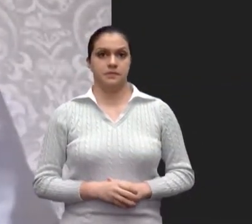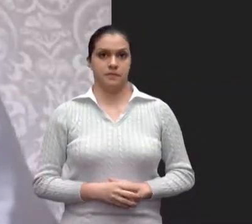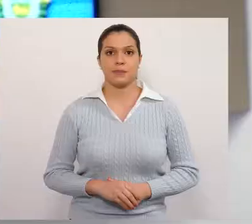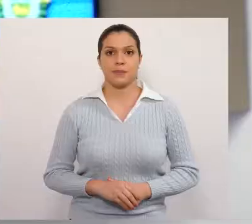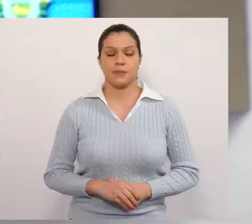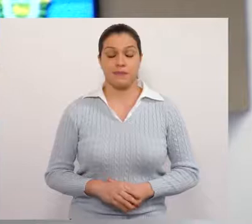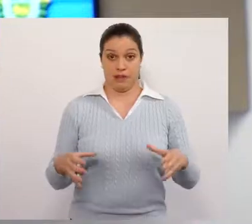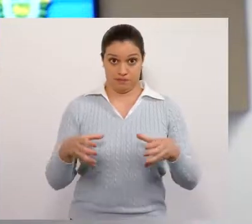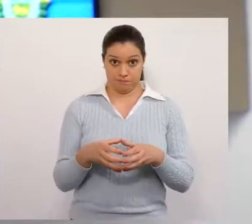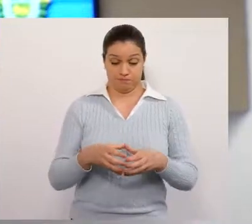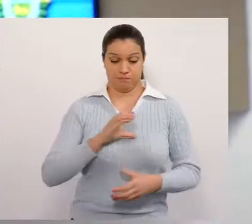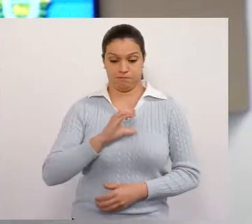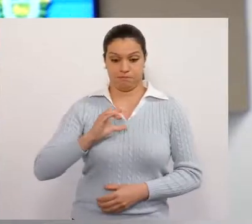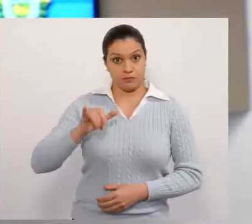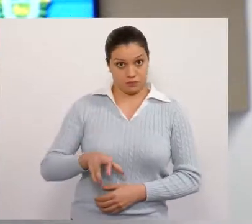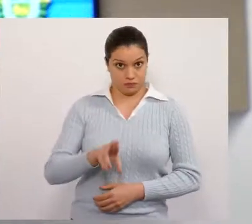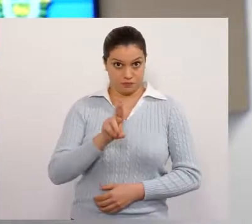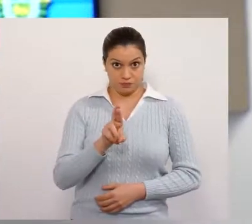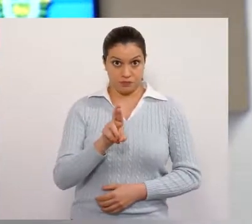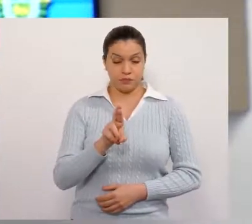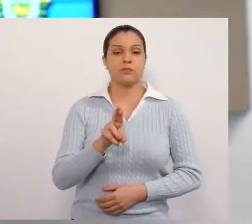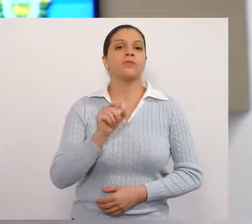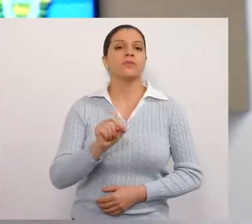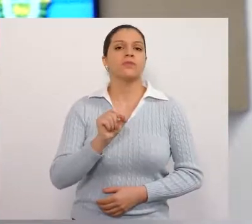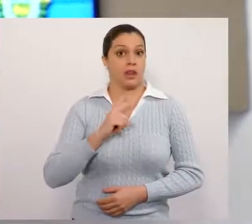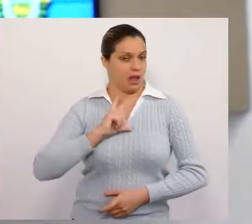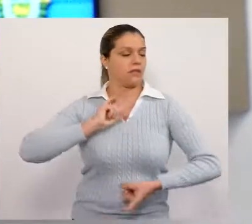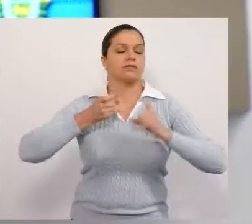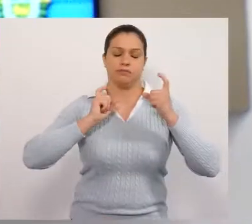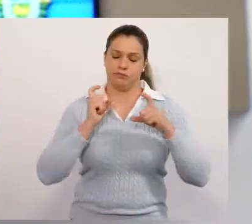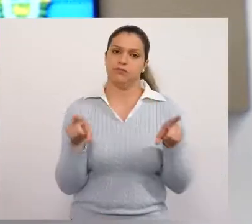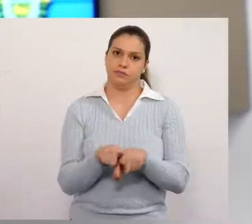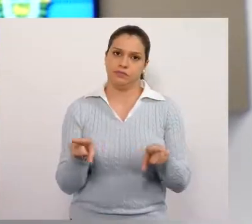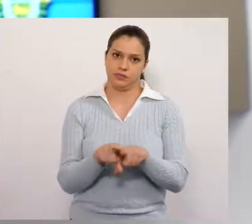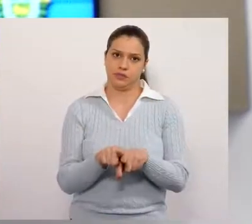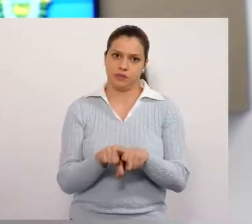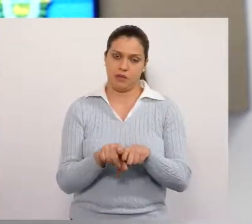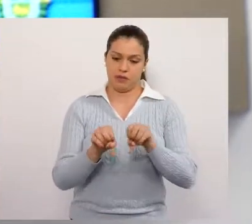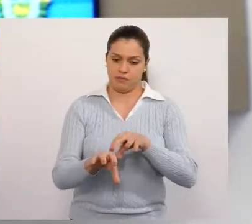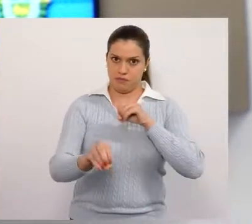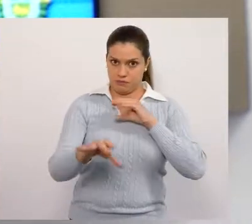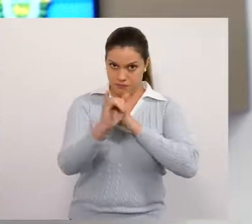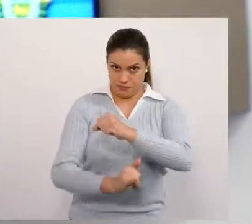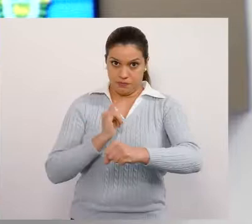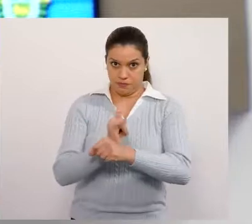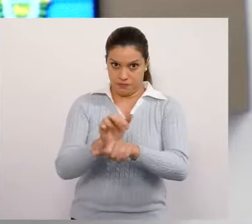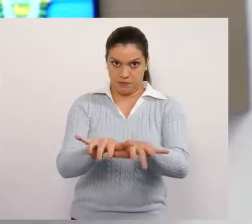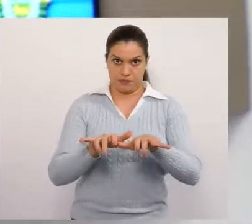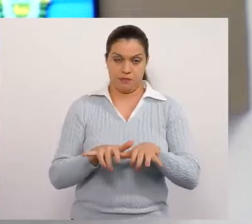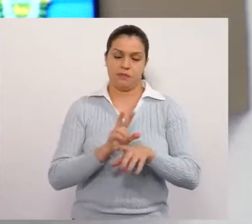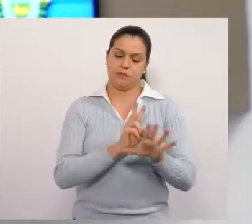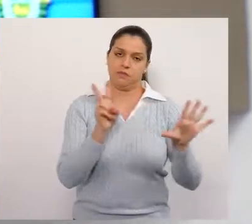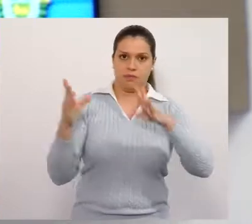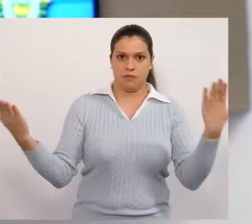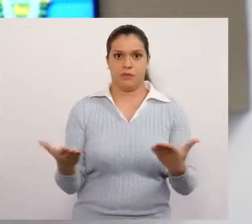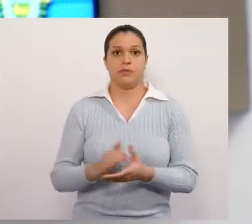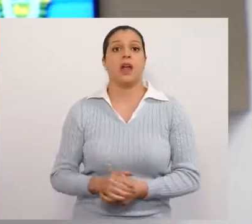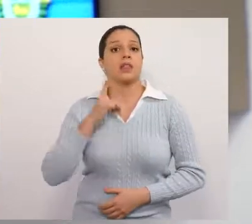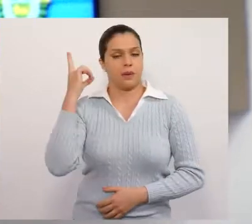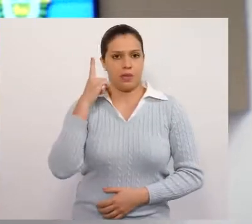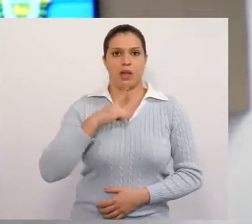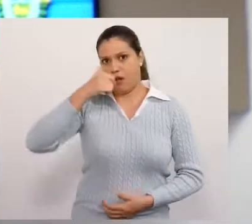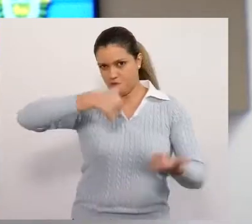sancionar essa lei. A Comissão de Constituição, Justiça e Redação reuniu-se também remotamente durante a semana.